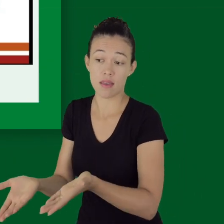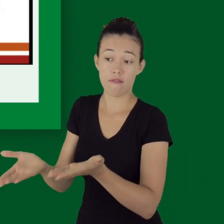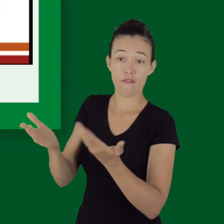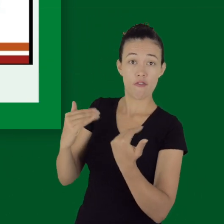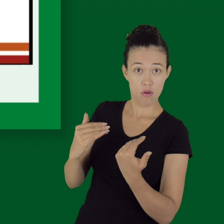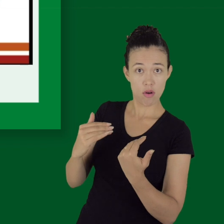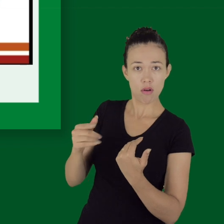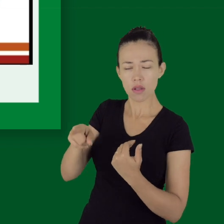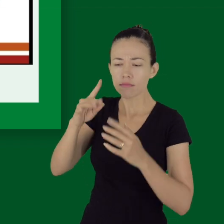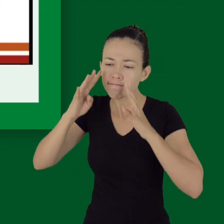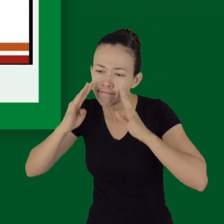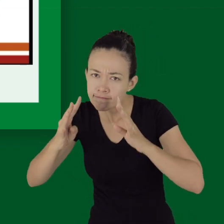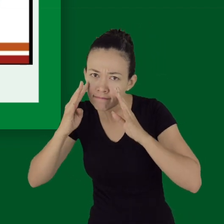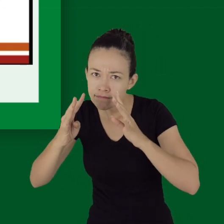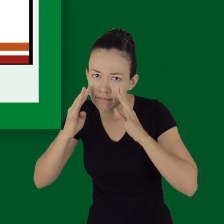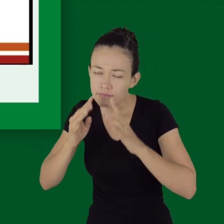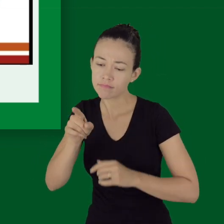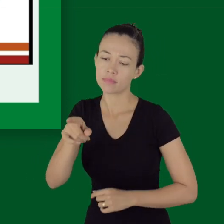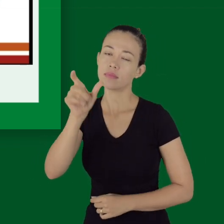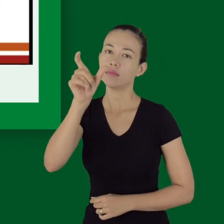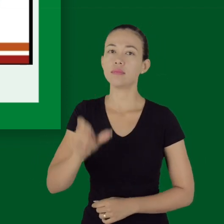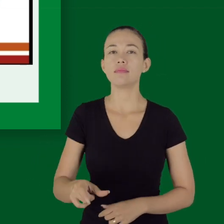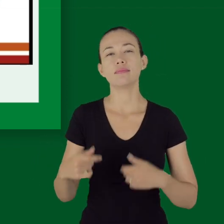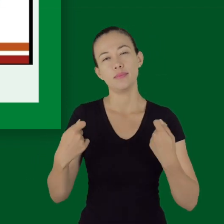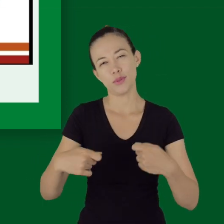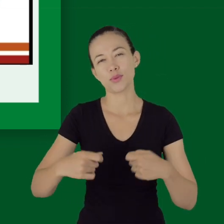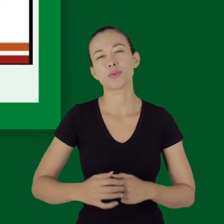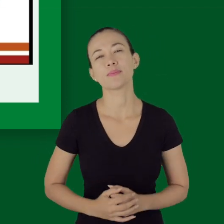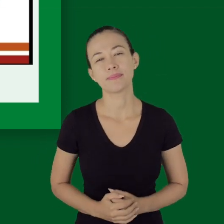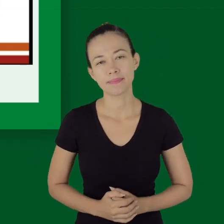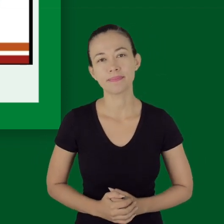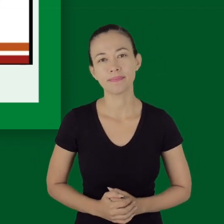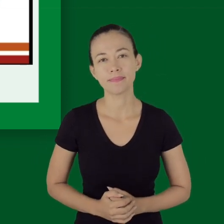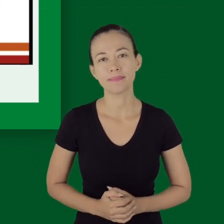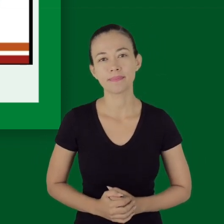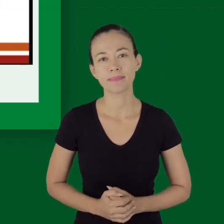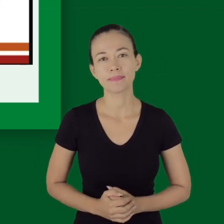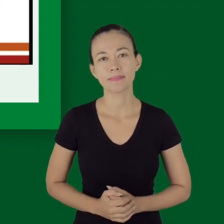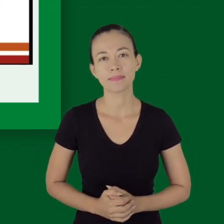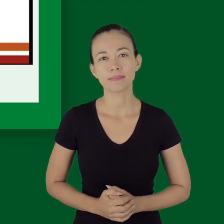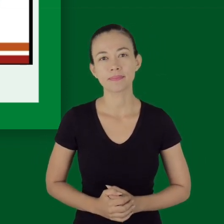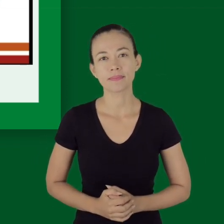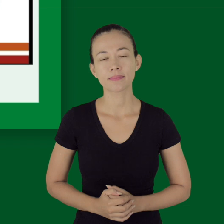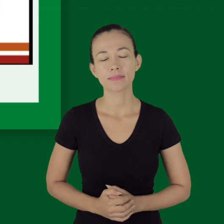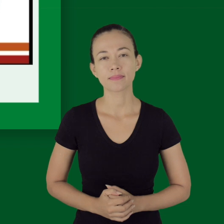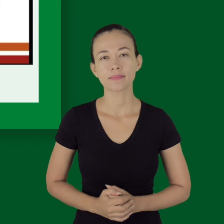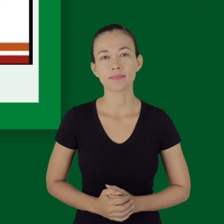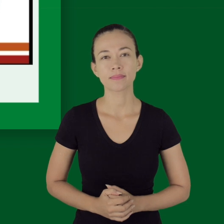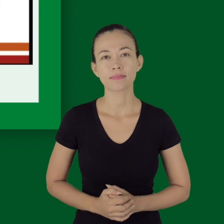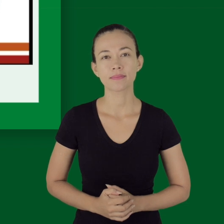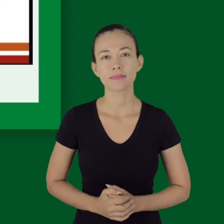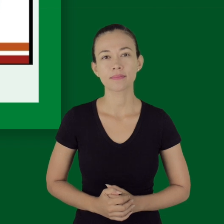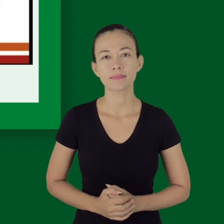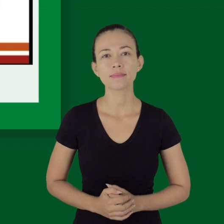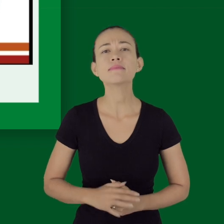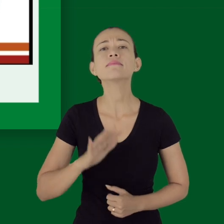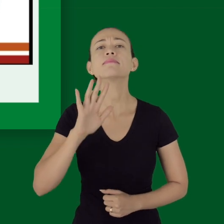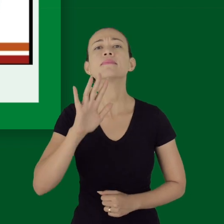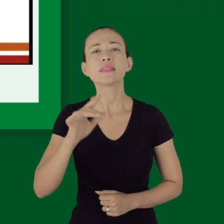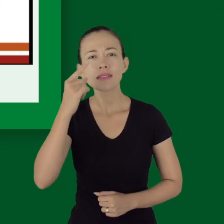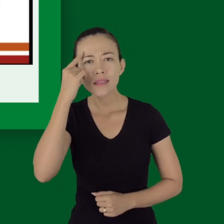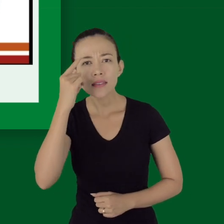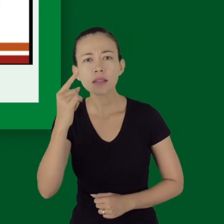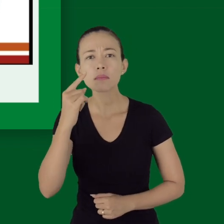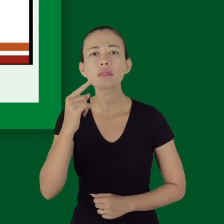alguns aspectos importantes em relação ao tipo de trauma, né? A maioria das lesões, elas ocorrem a nível